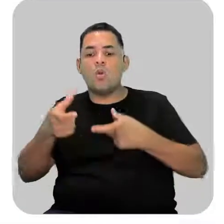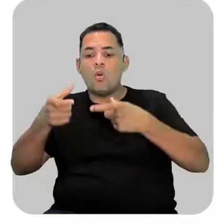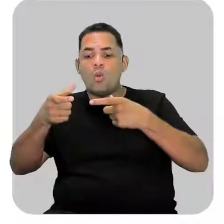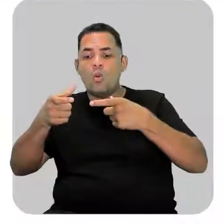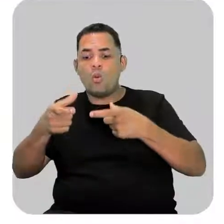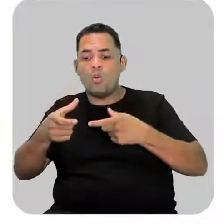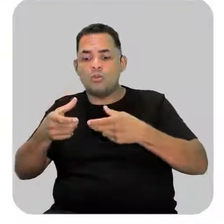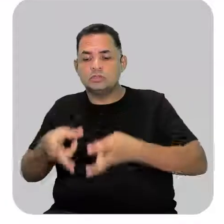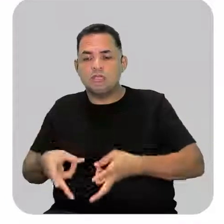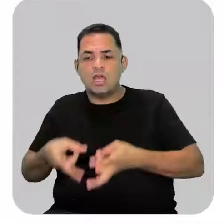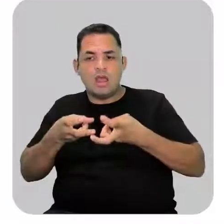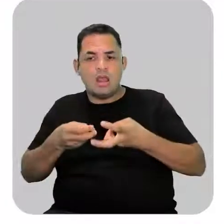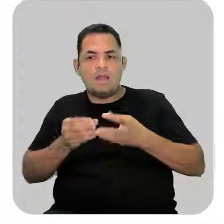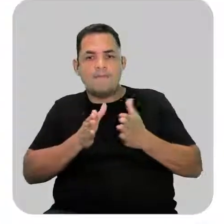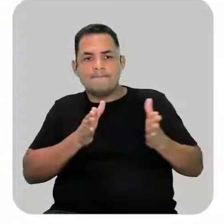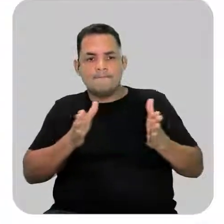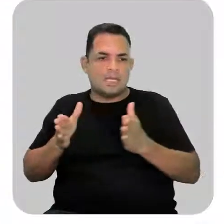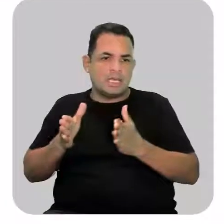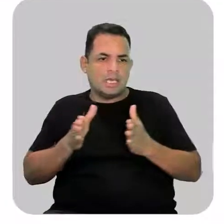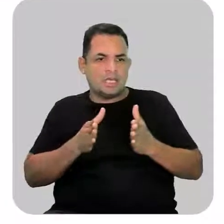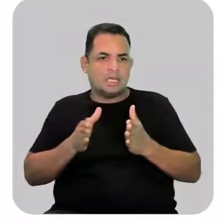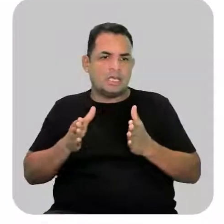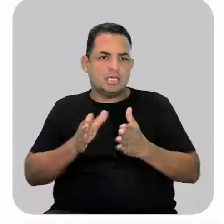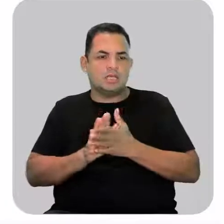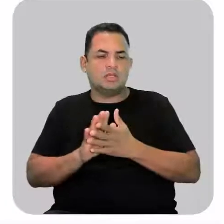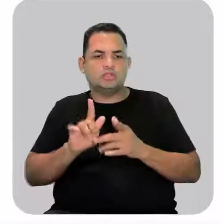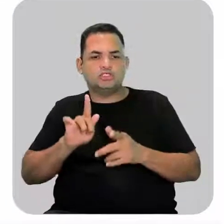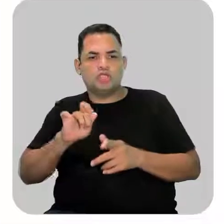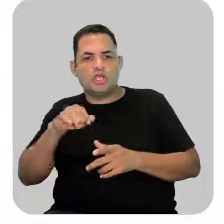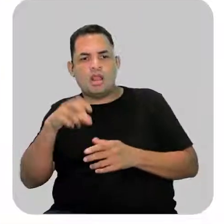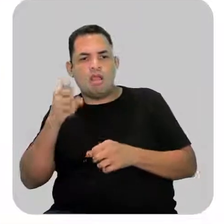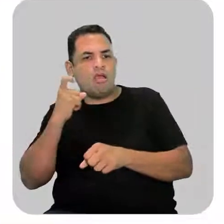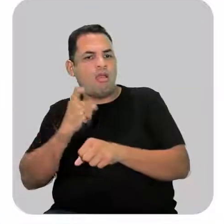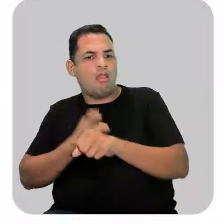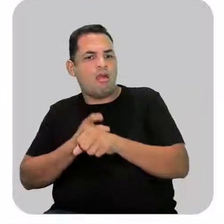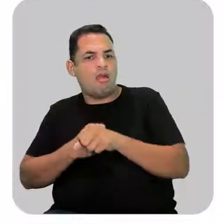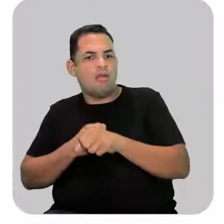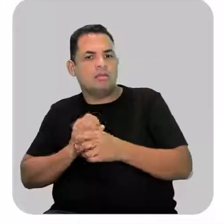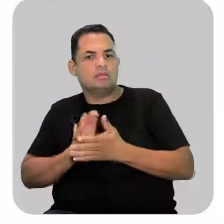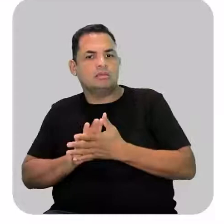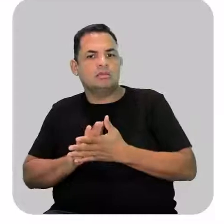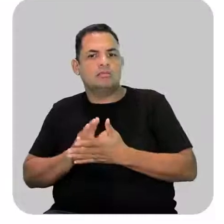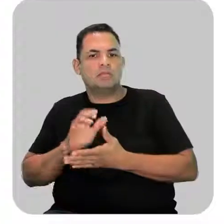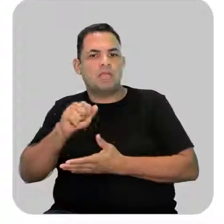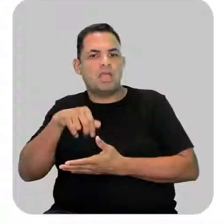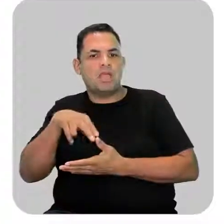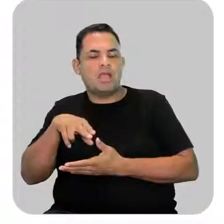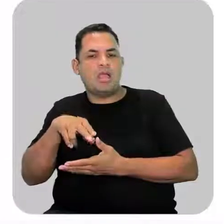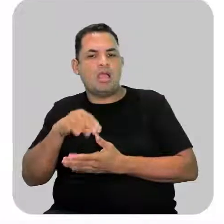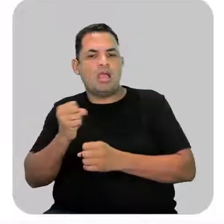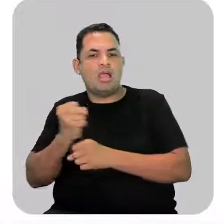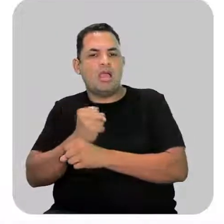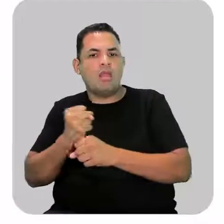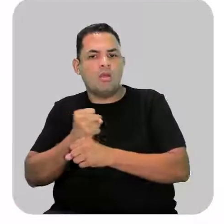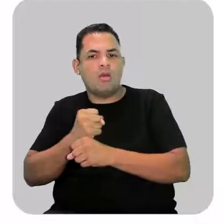o período geológico, no caso do petróleo, e anual, no caso da cana-de-açúcar.